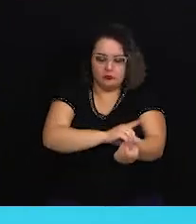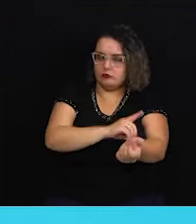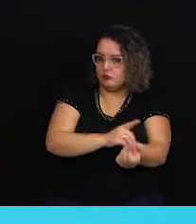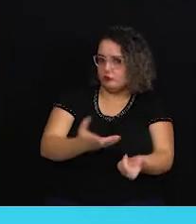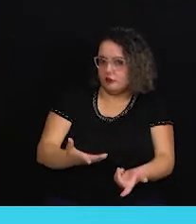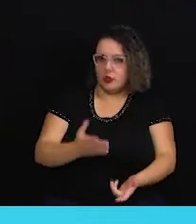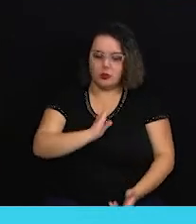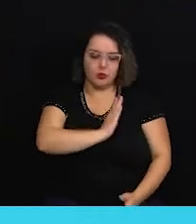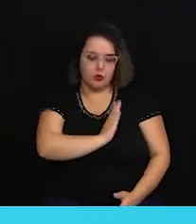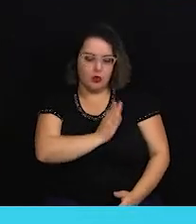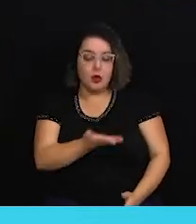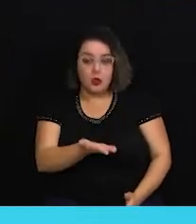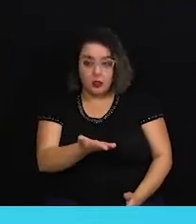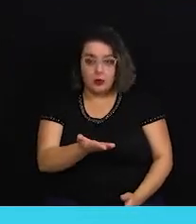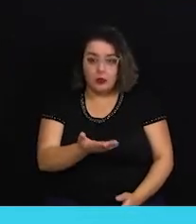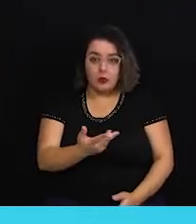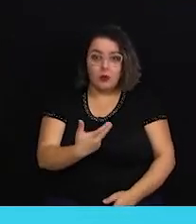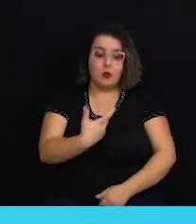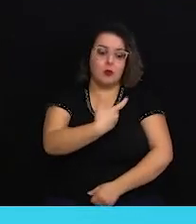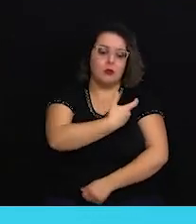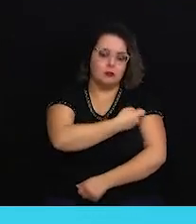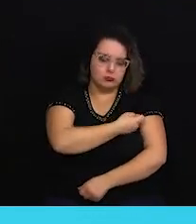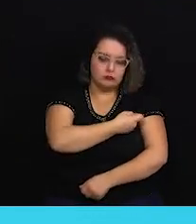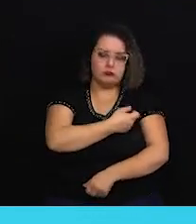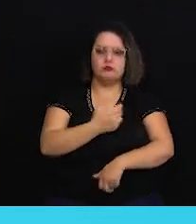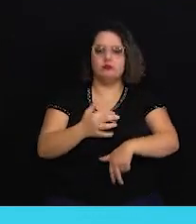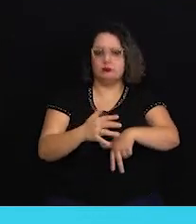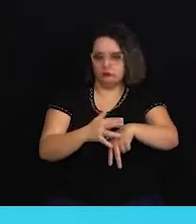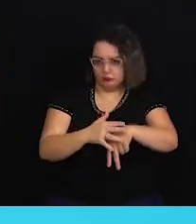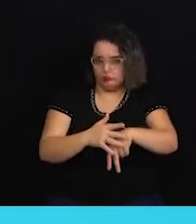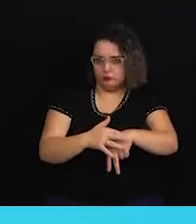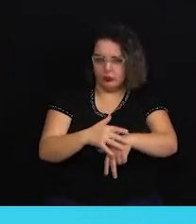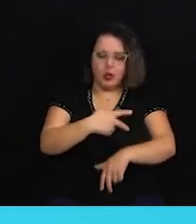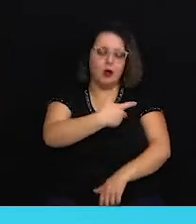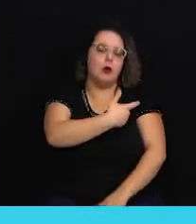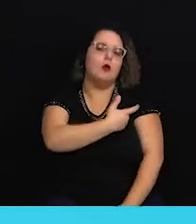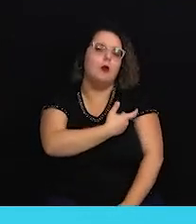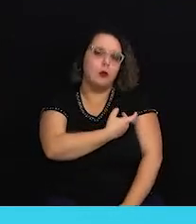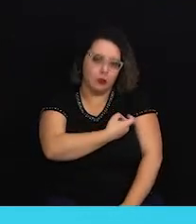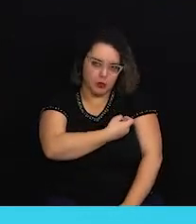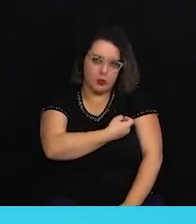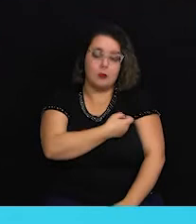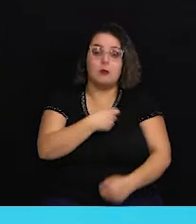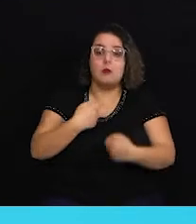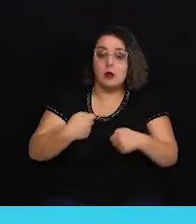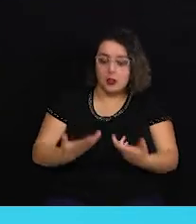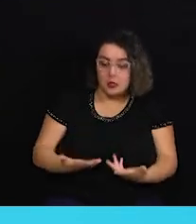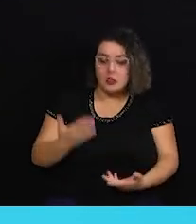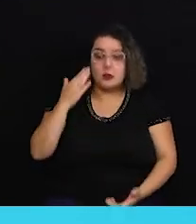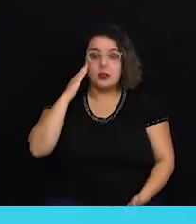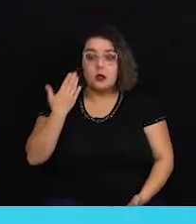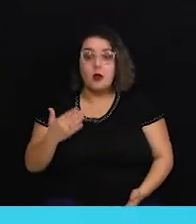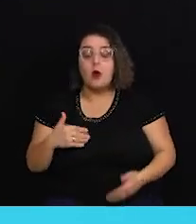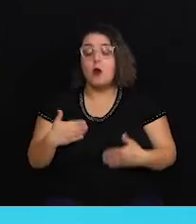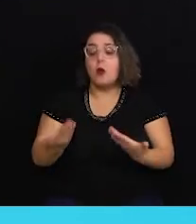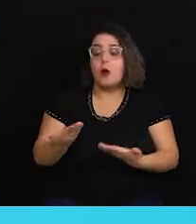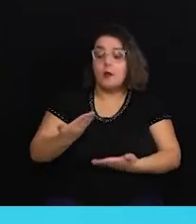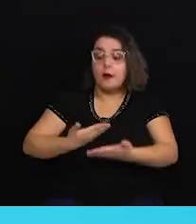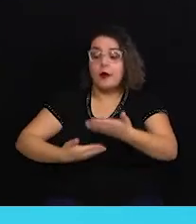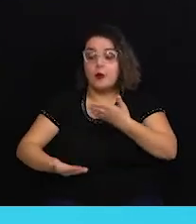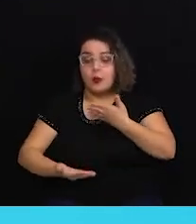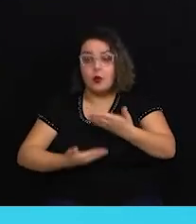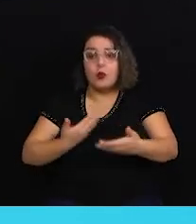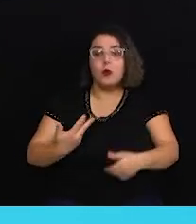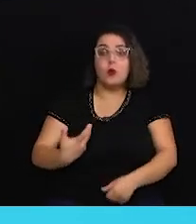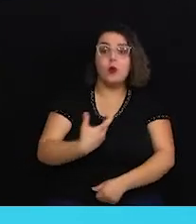um problema de diabetes, um problema de coração. Então, o anestesista tem que saber essas patologias, o que elas funcionam, quais são as interações que